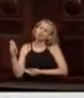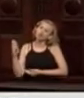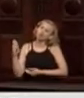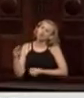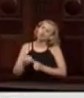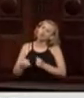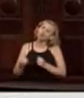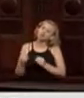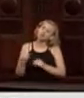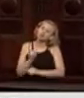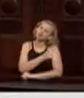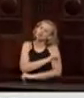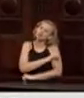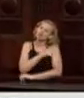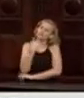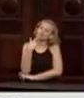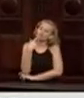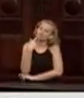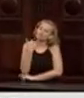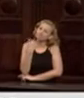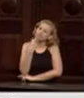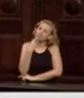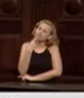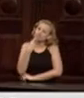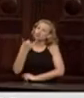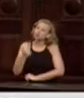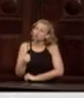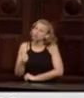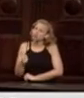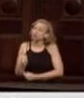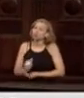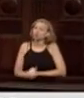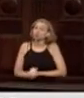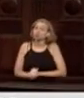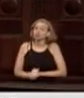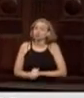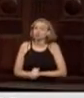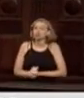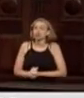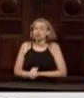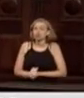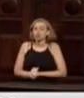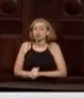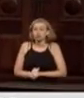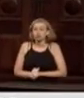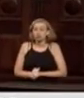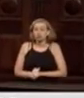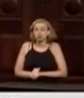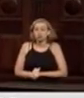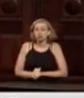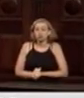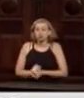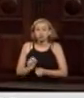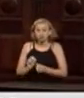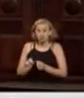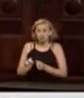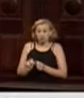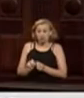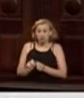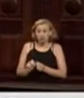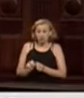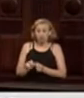Primeiro, essa ação foi deflagrada de forma antecipada porque o